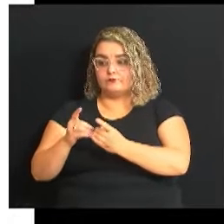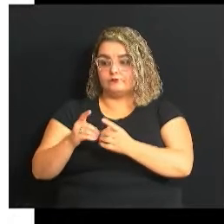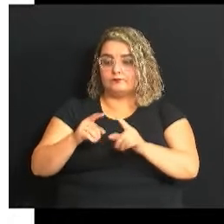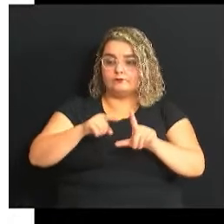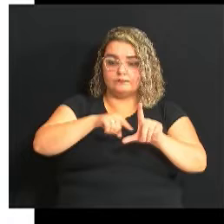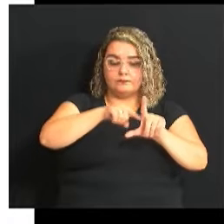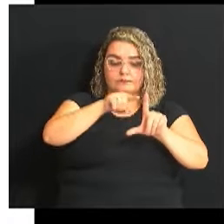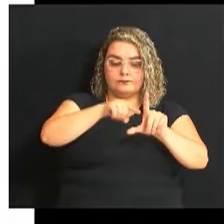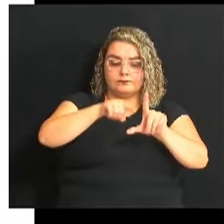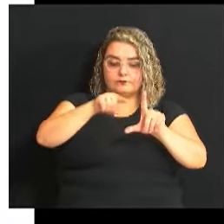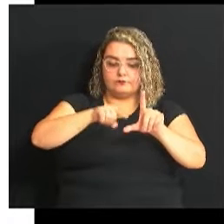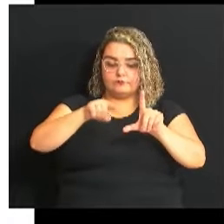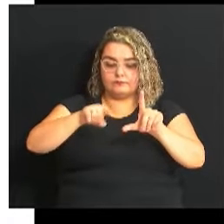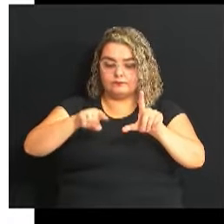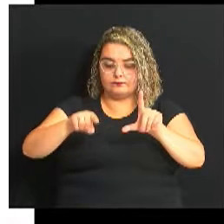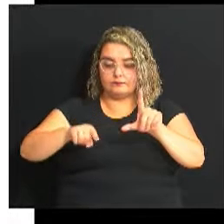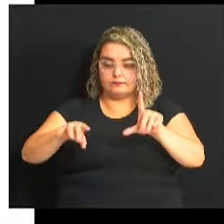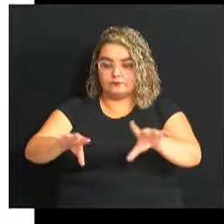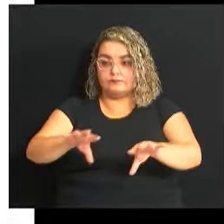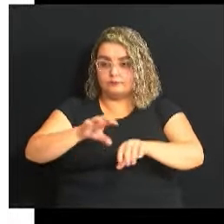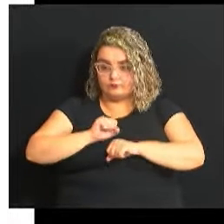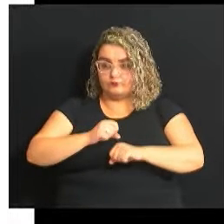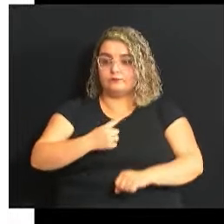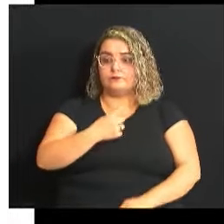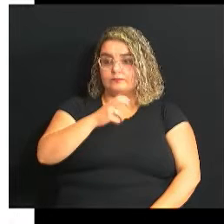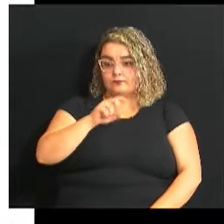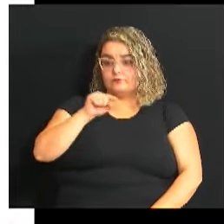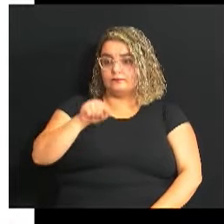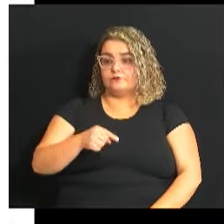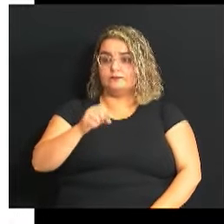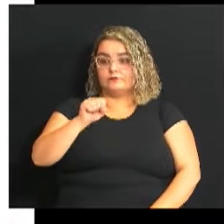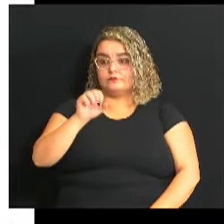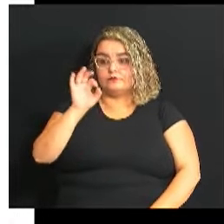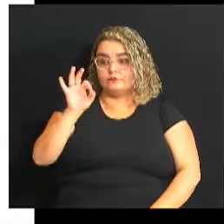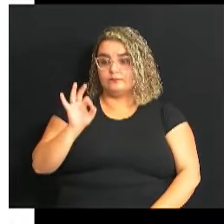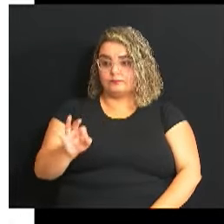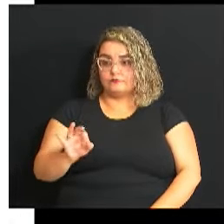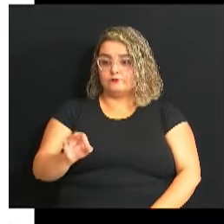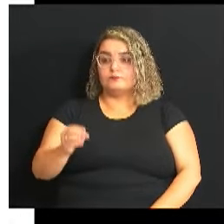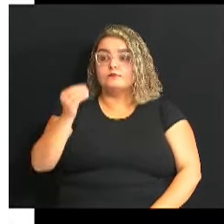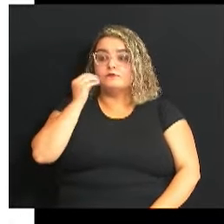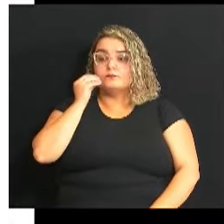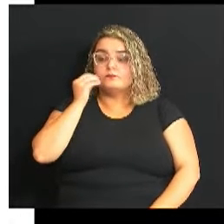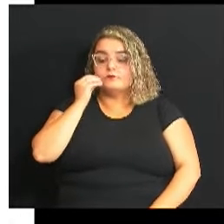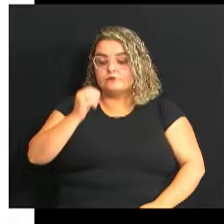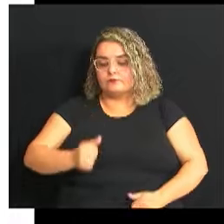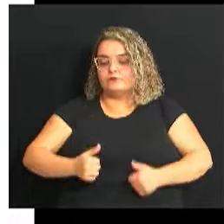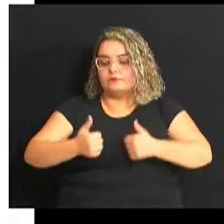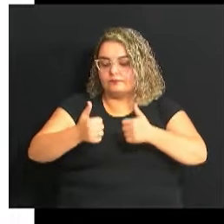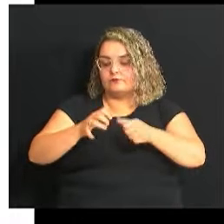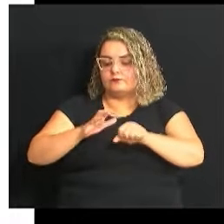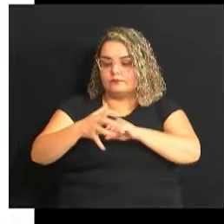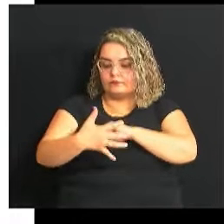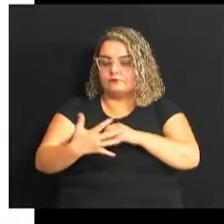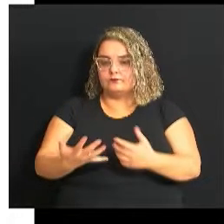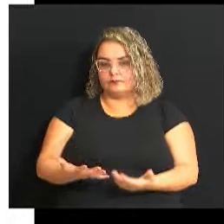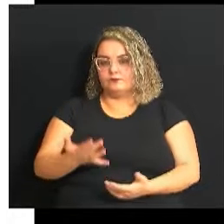número de positividade, olha, 15,8% das pessoas que procuraram atendimento na